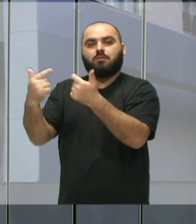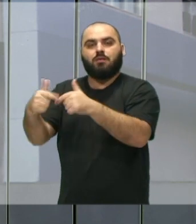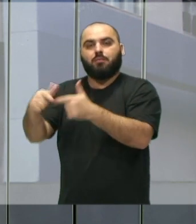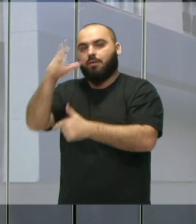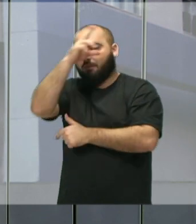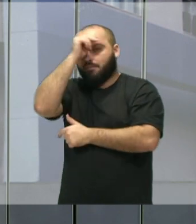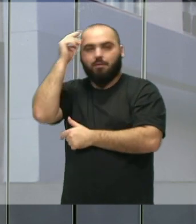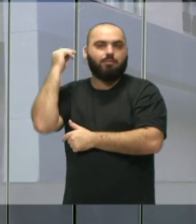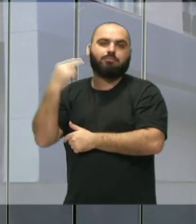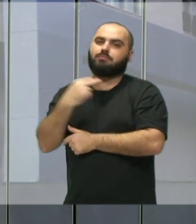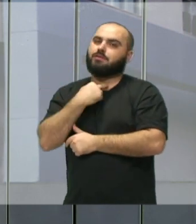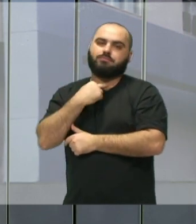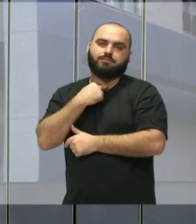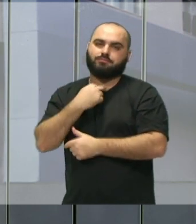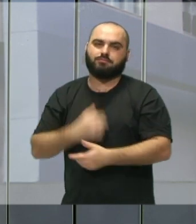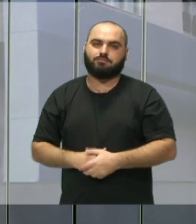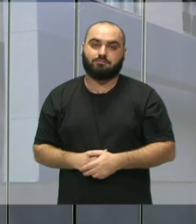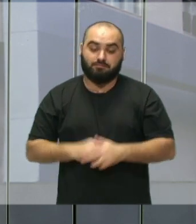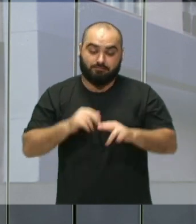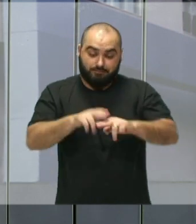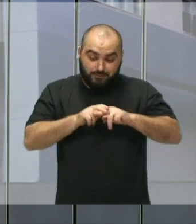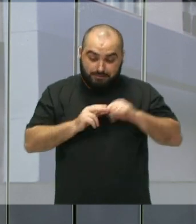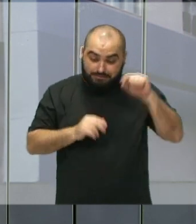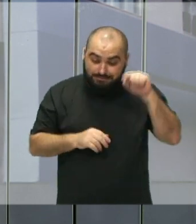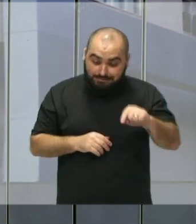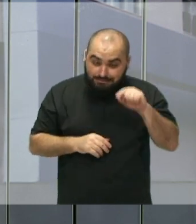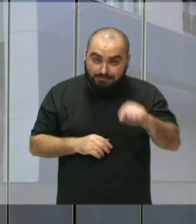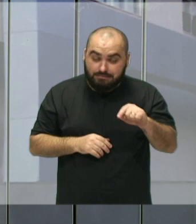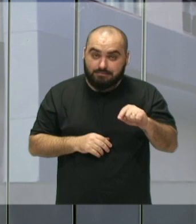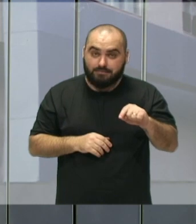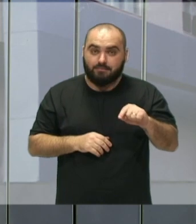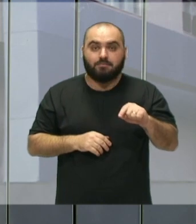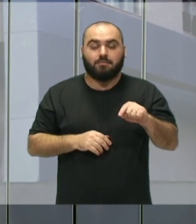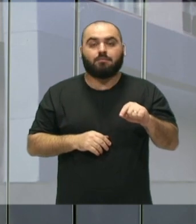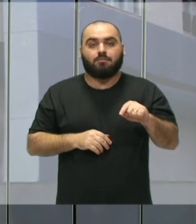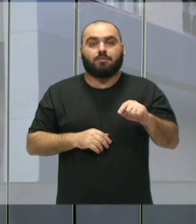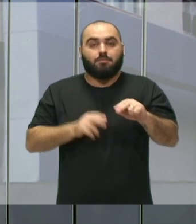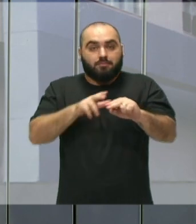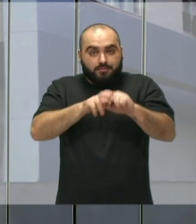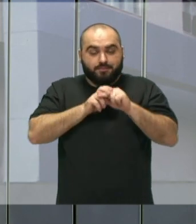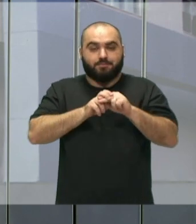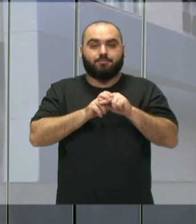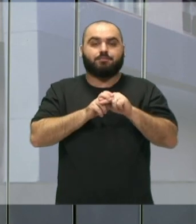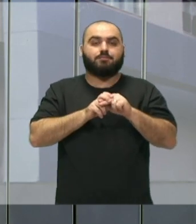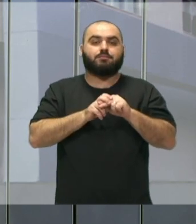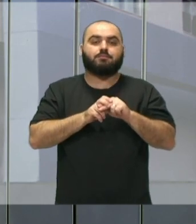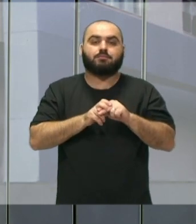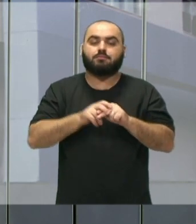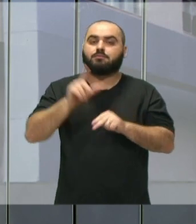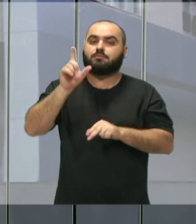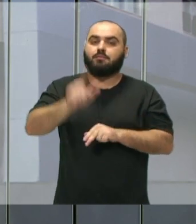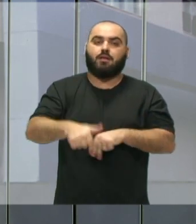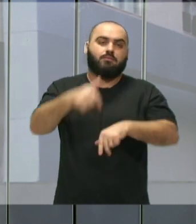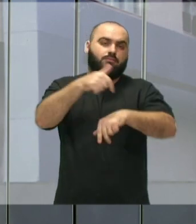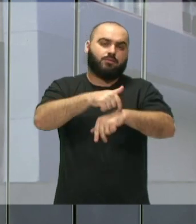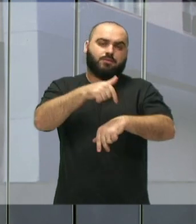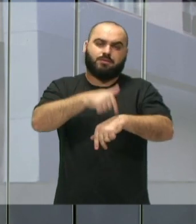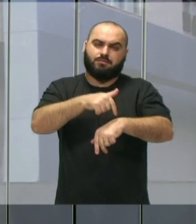pública municipal. Dessa forma, nós estamos diante de um processo no